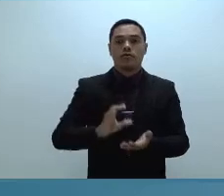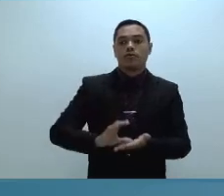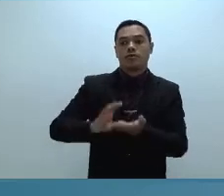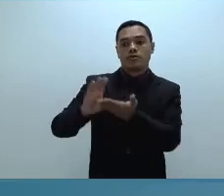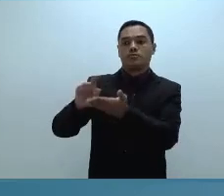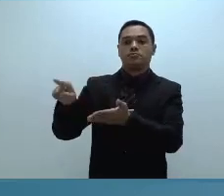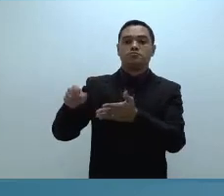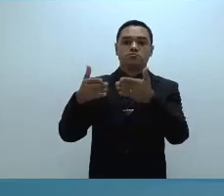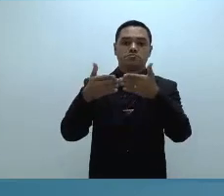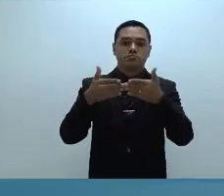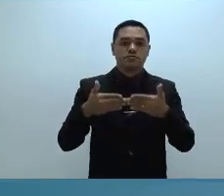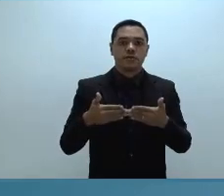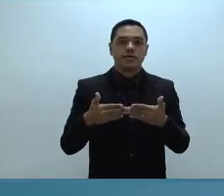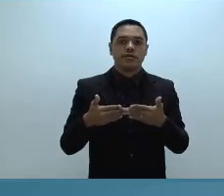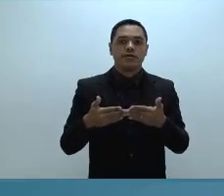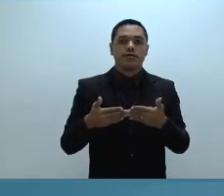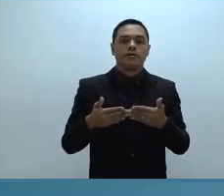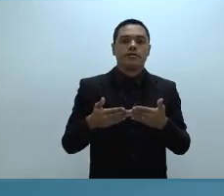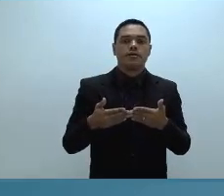pretendida nesta demanda,